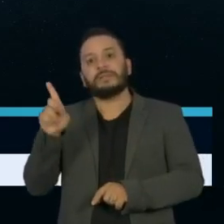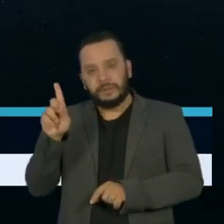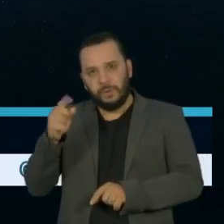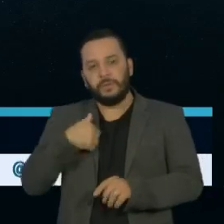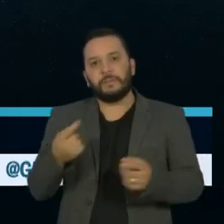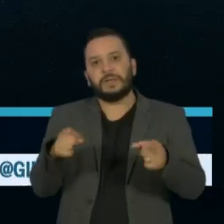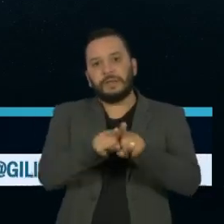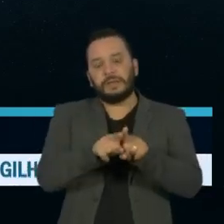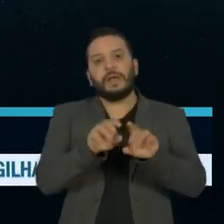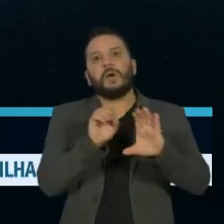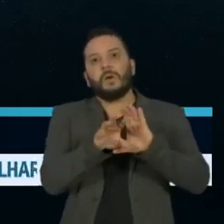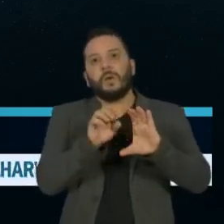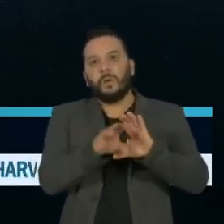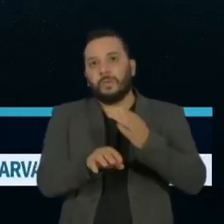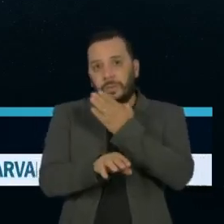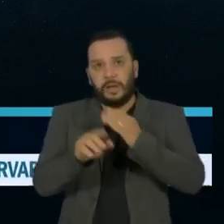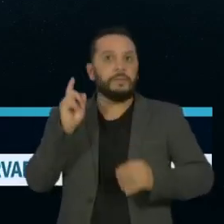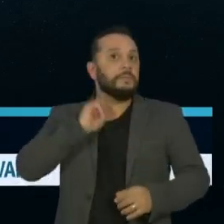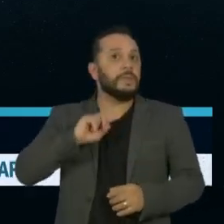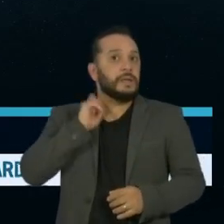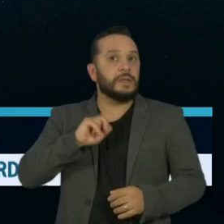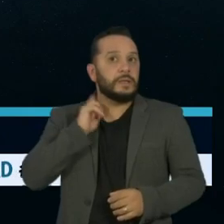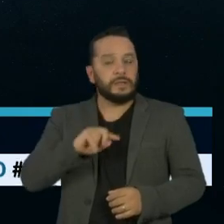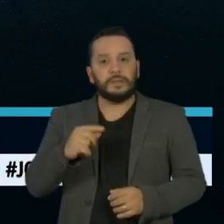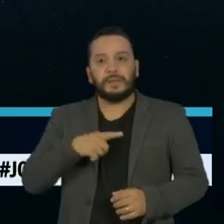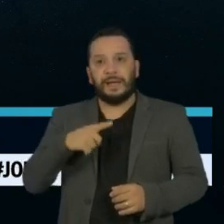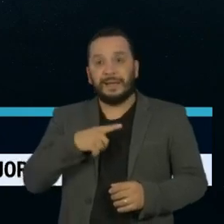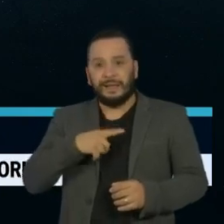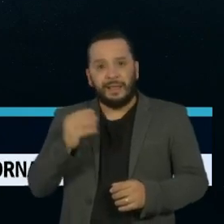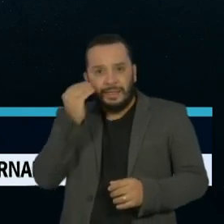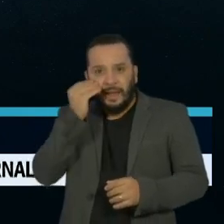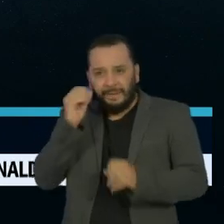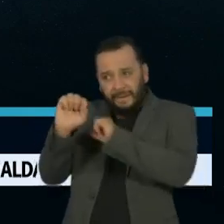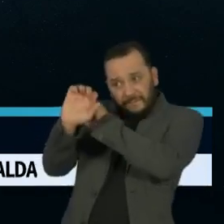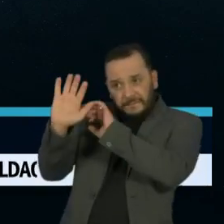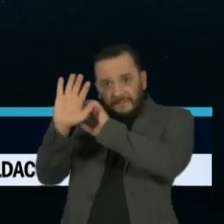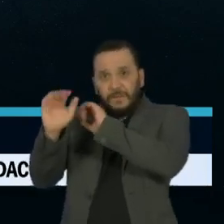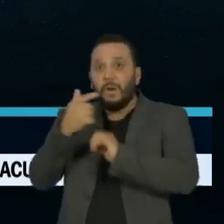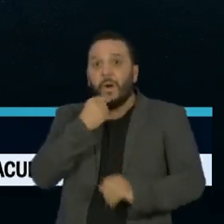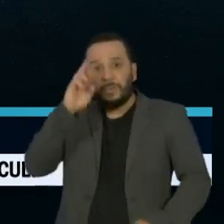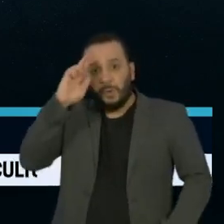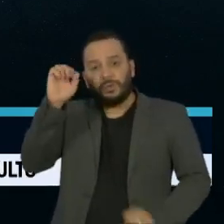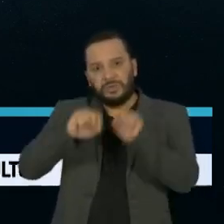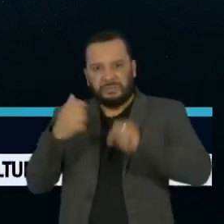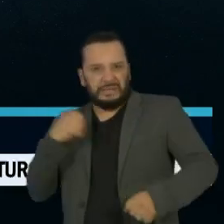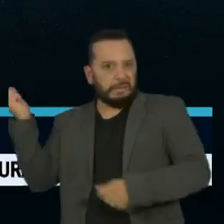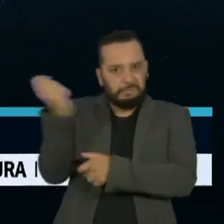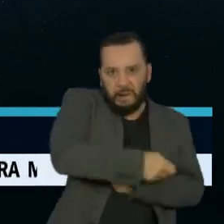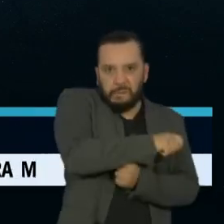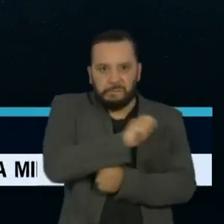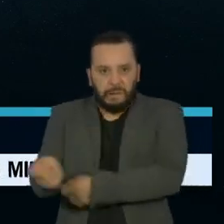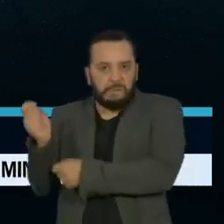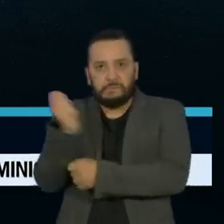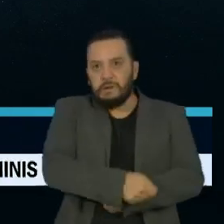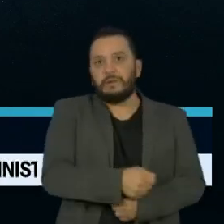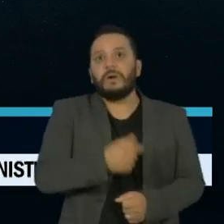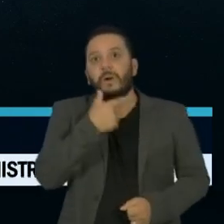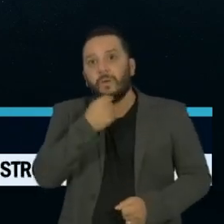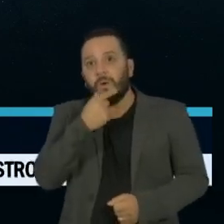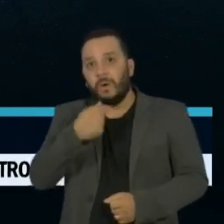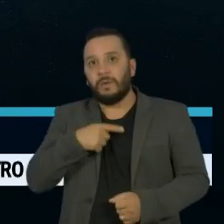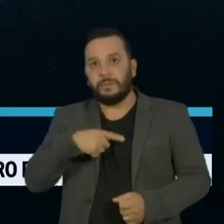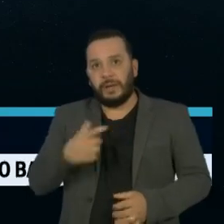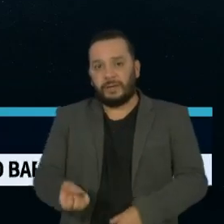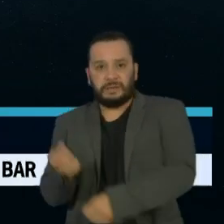afiliada da TV Globo em Barbacena, Minas Gerais, tenta se defender do ataque do empresário Leonardo Rivelli. O agressor pega o